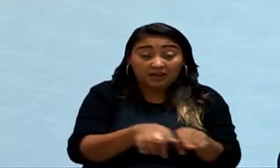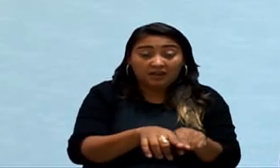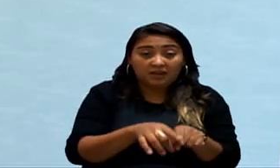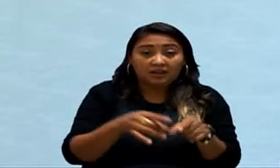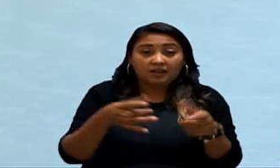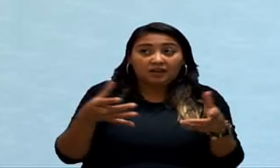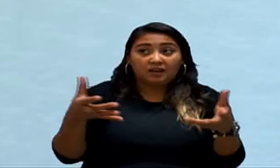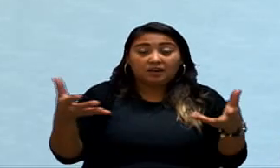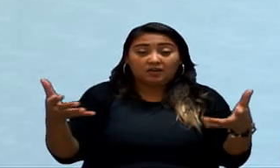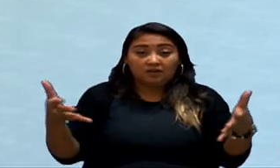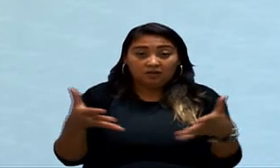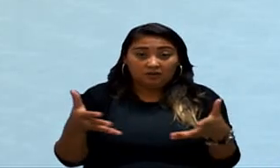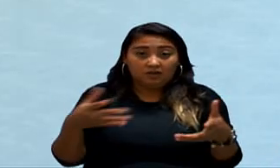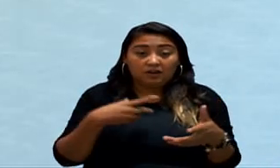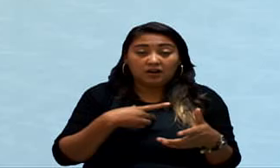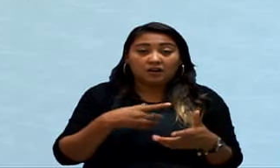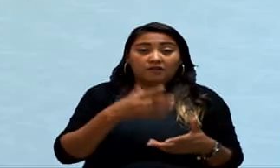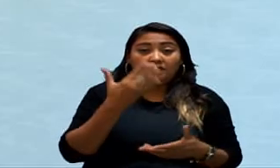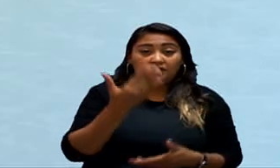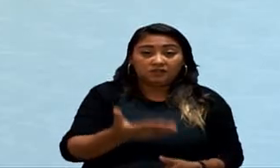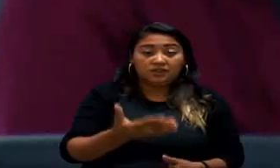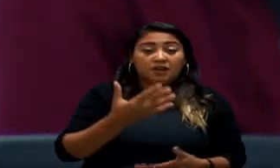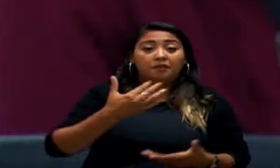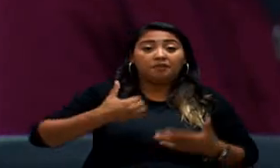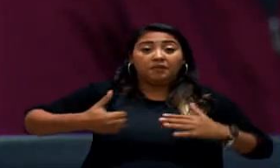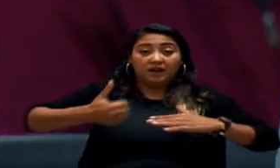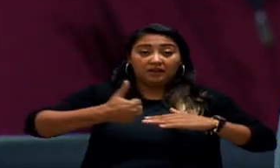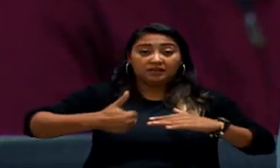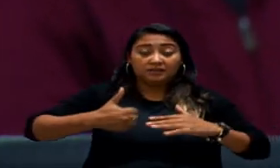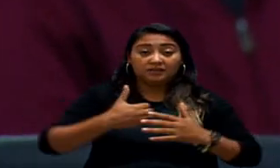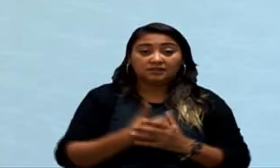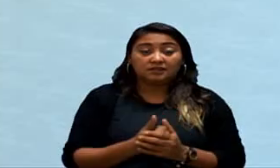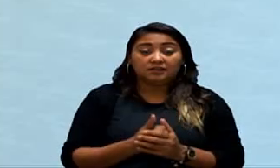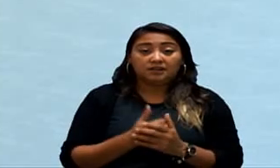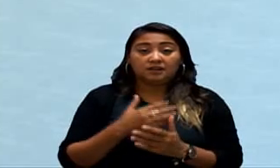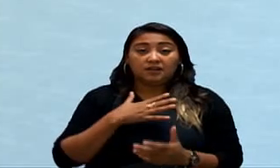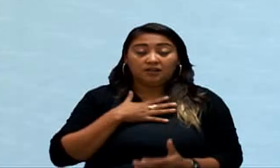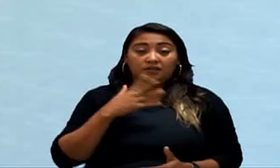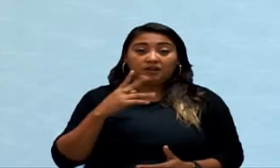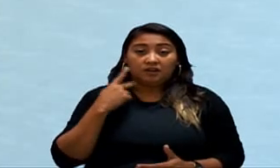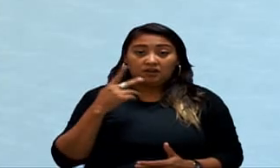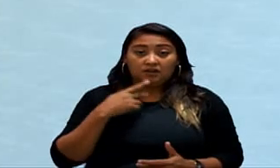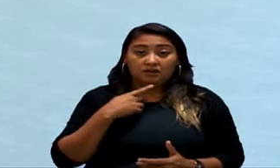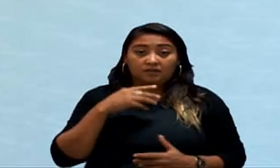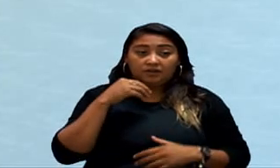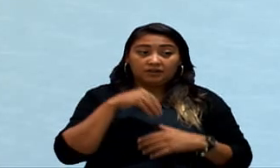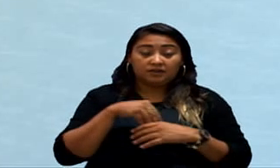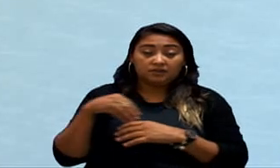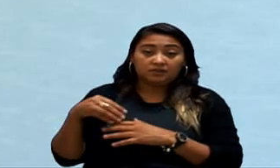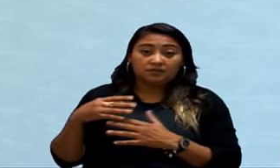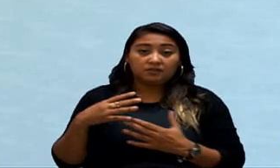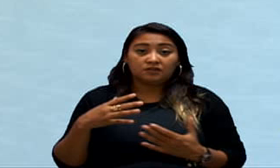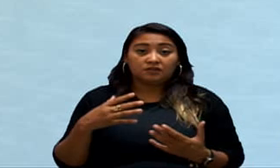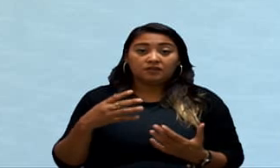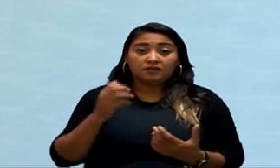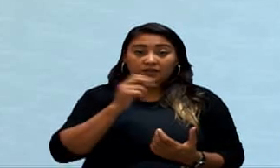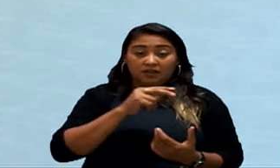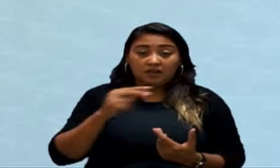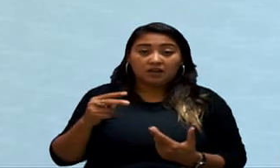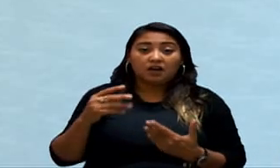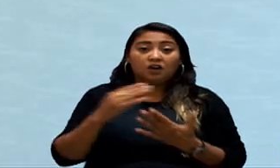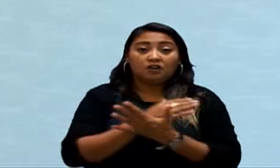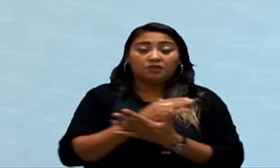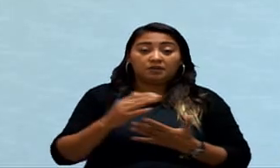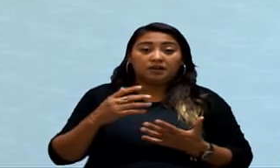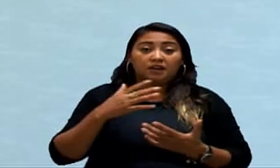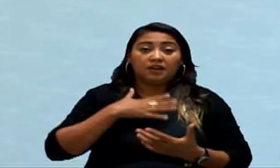né, eu considero mas o senhor como cobra. Base. Não sou da base, vereadora, só ver minhas votações, vereador. Algumas vezes o senhor é a base da